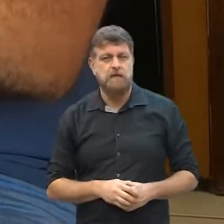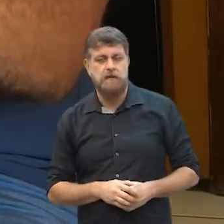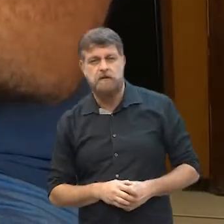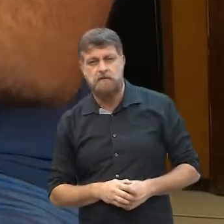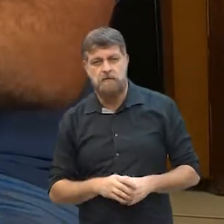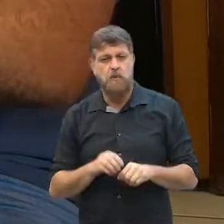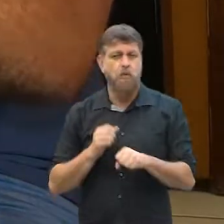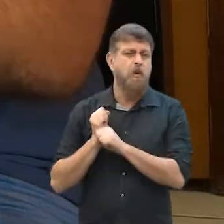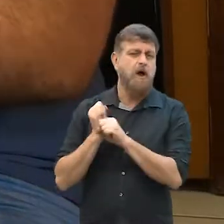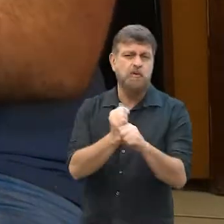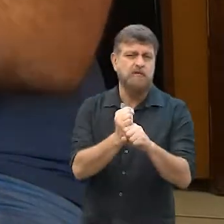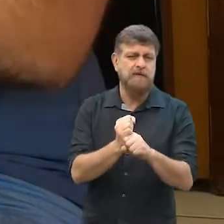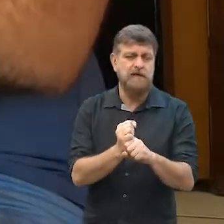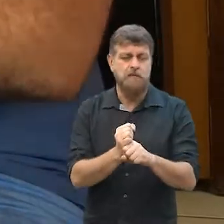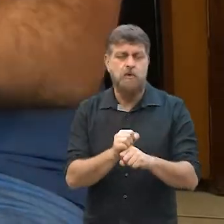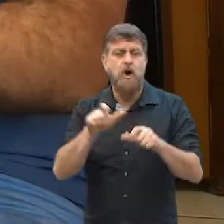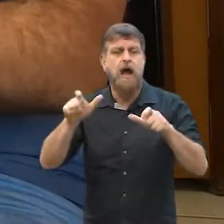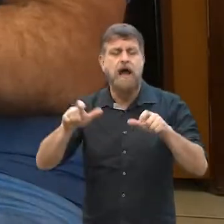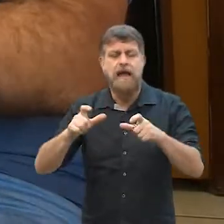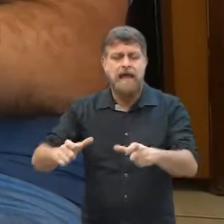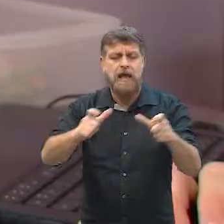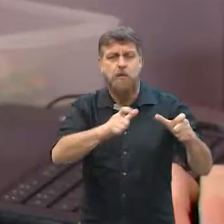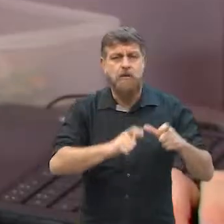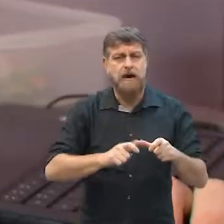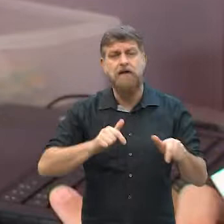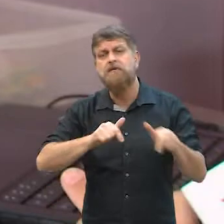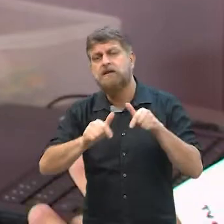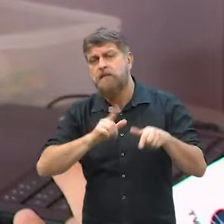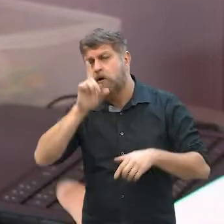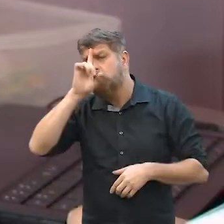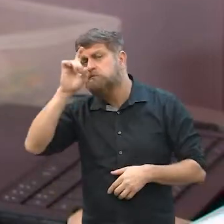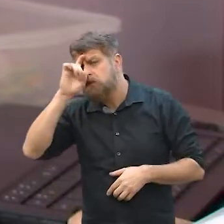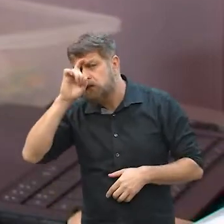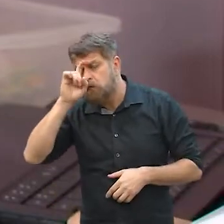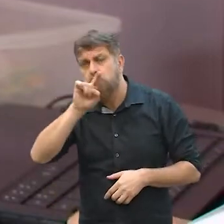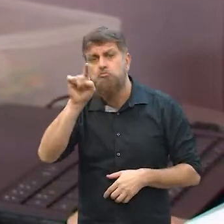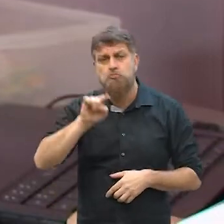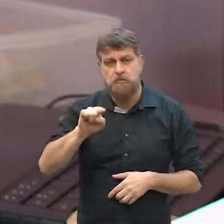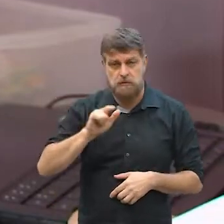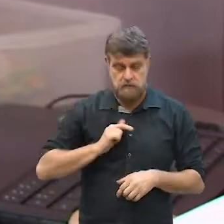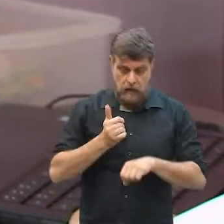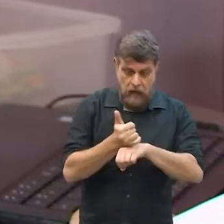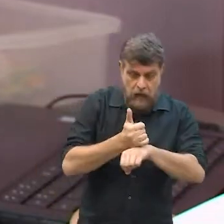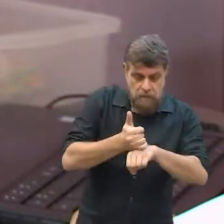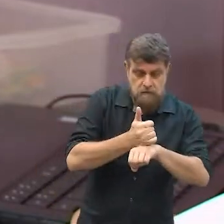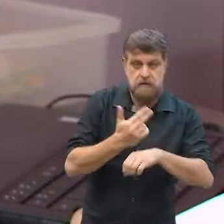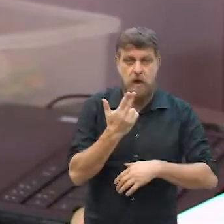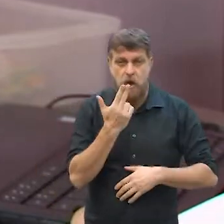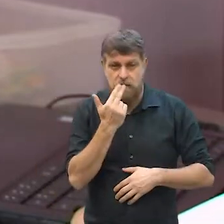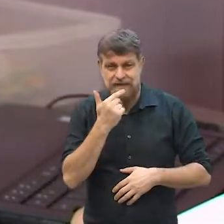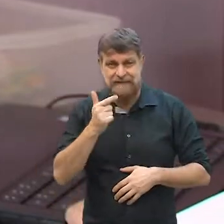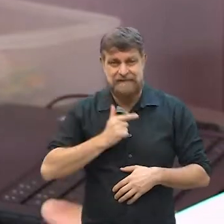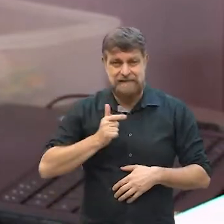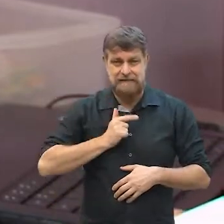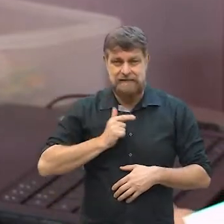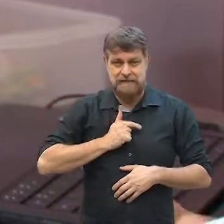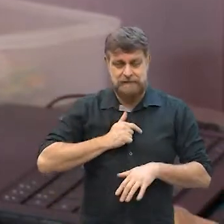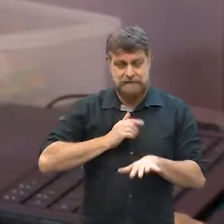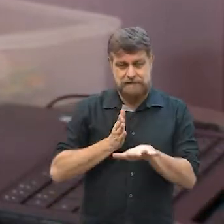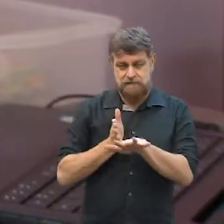citou aí para o hospital? Então, assim, a profissão nutricionista, ela cresceu